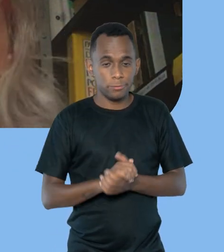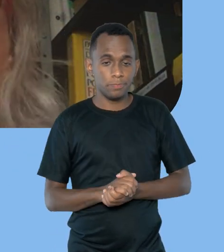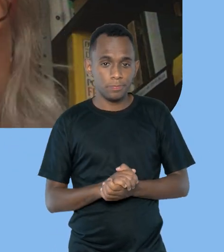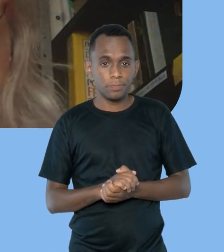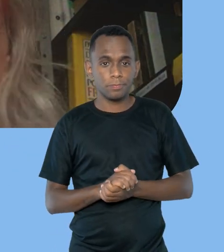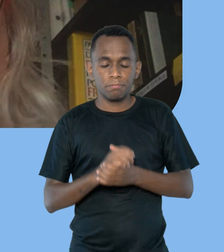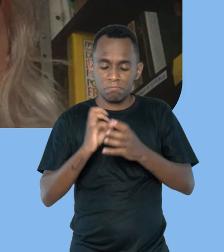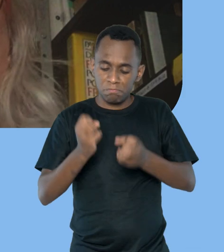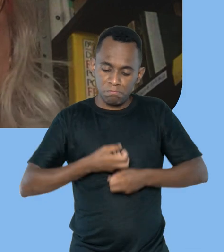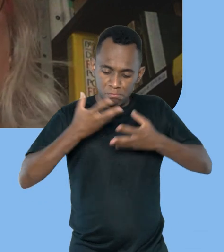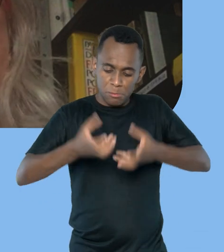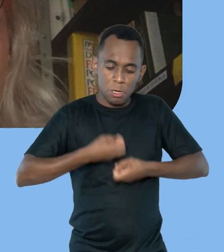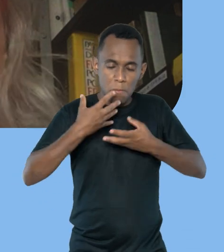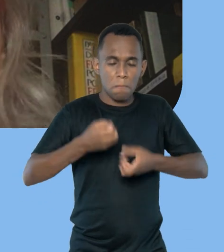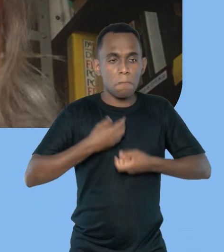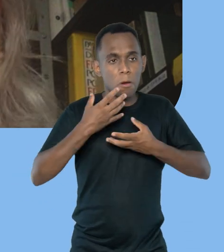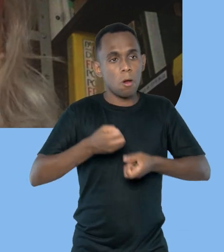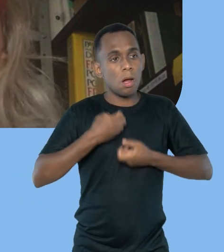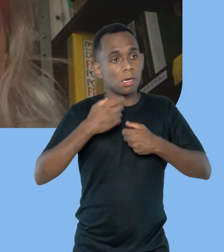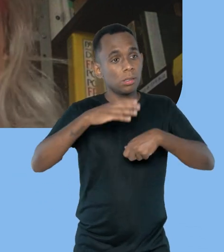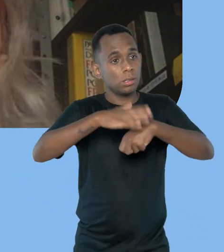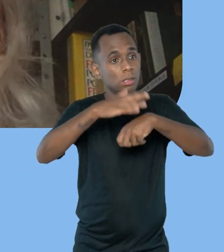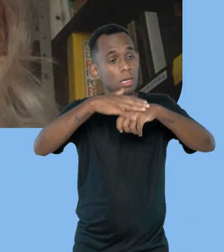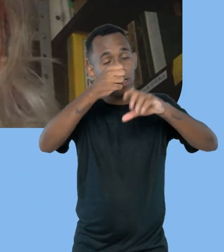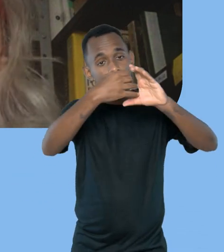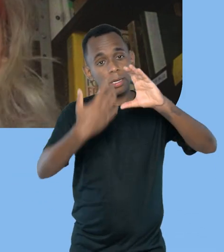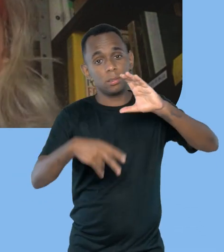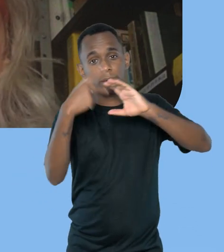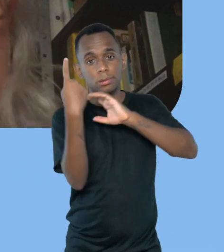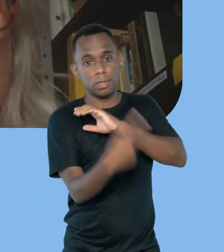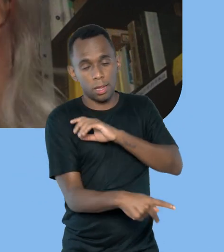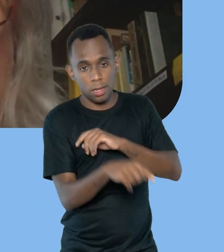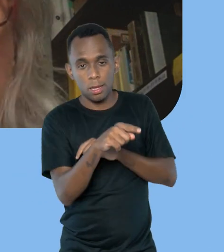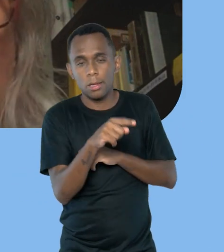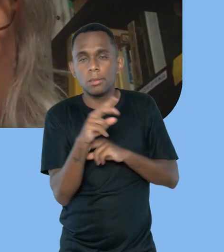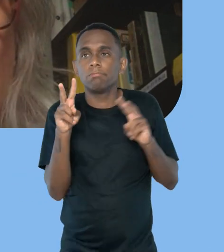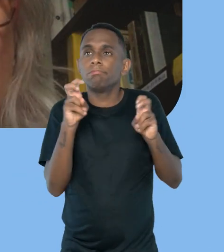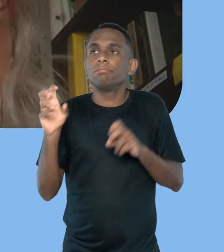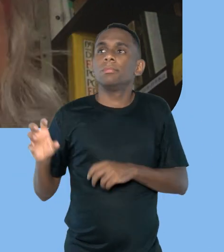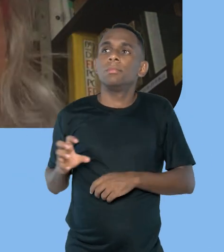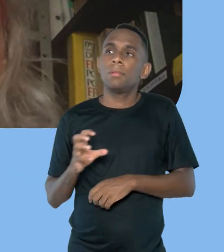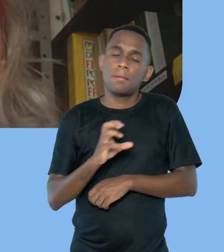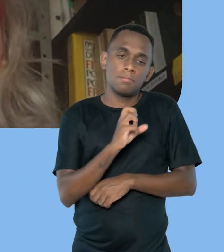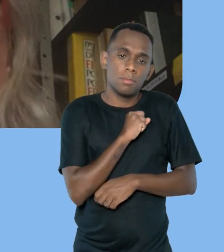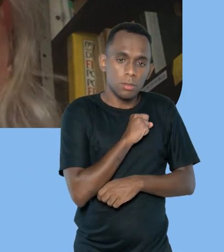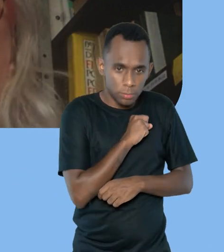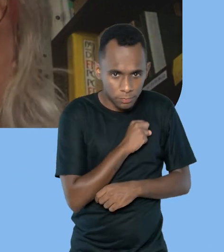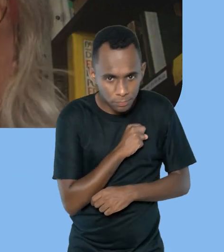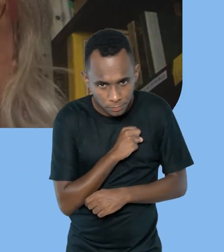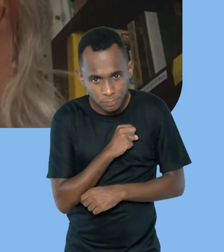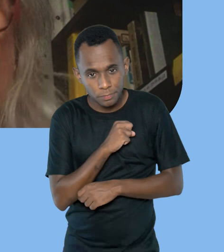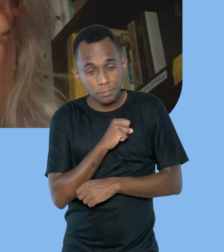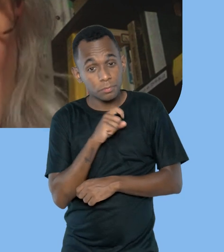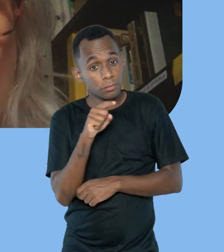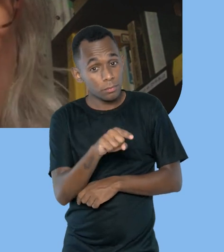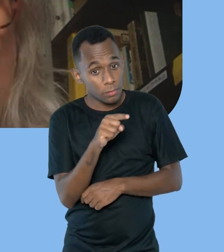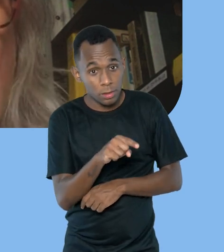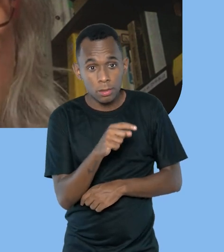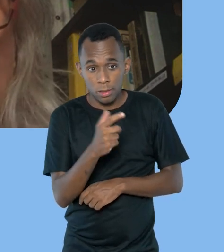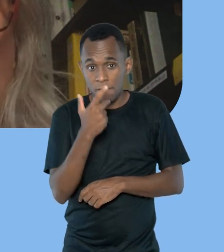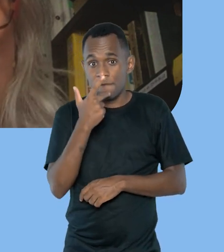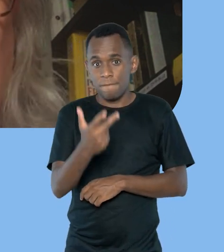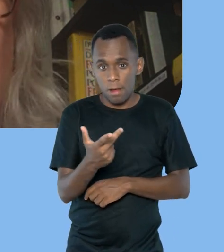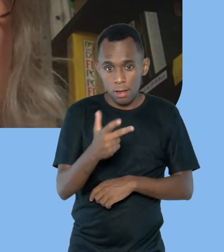a poética dele, a lírica dele, do amor, e quem fala o